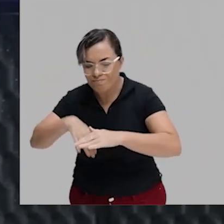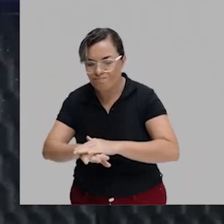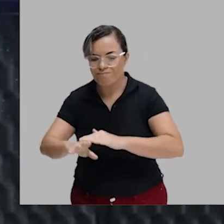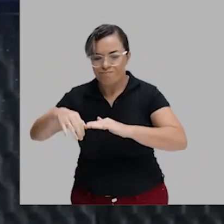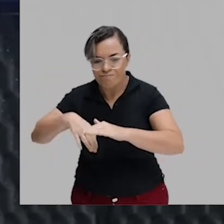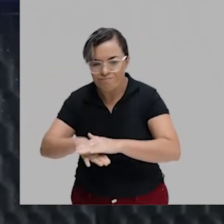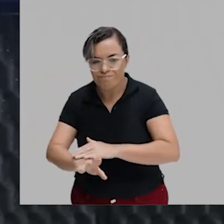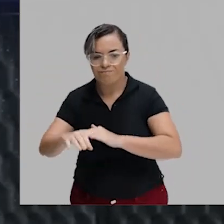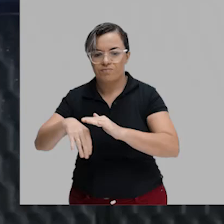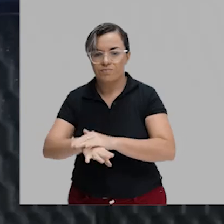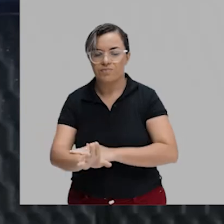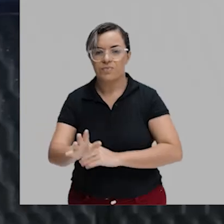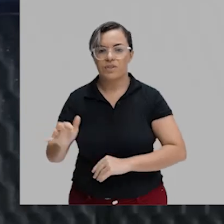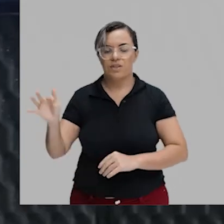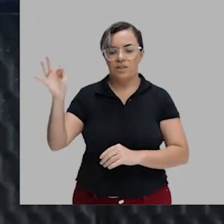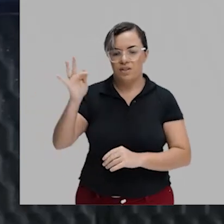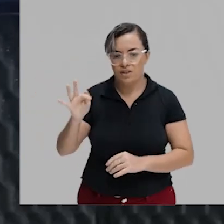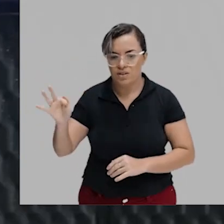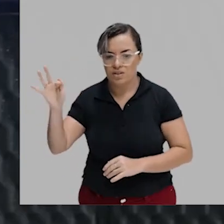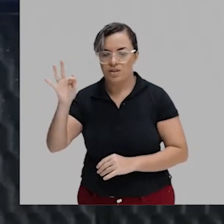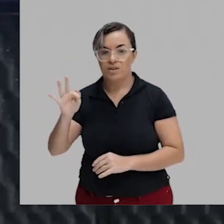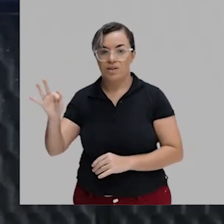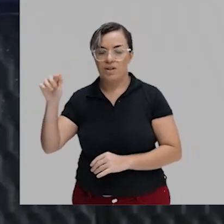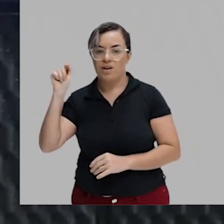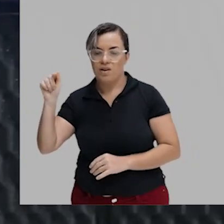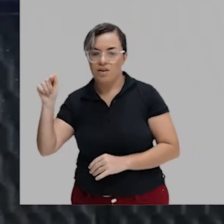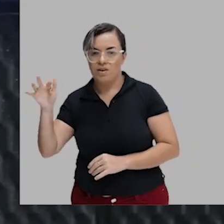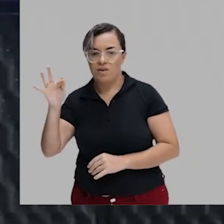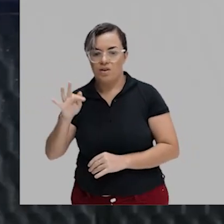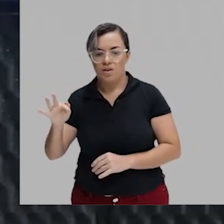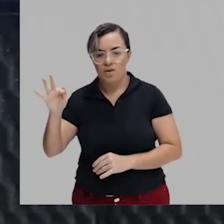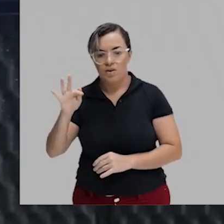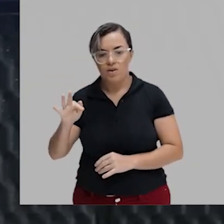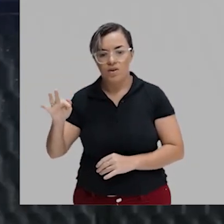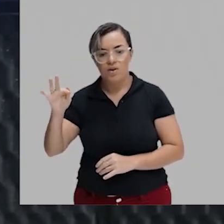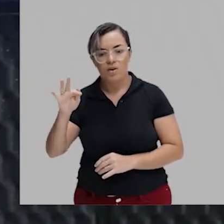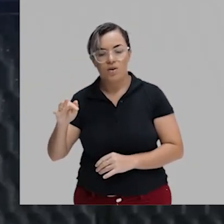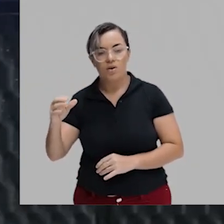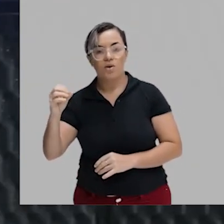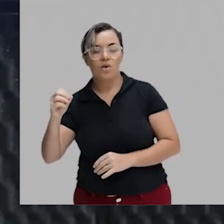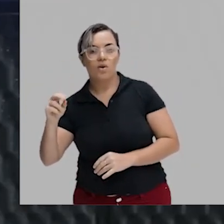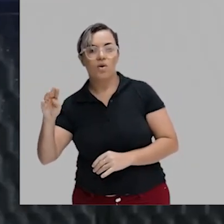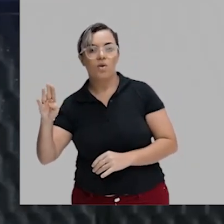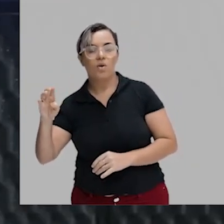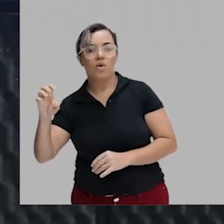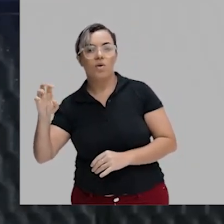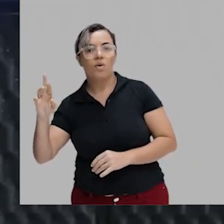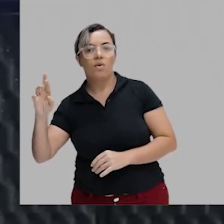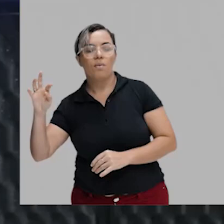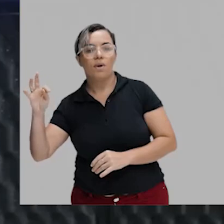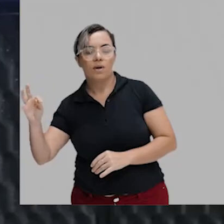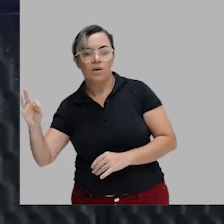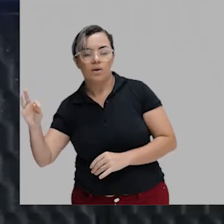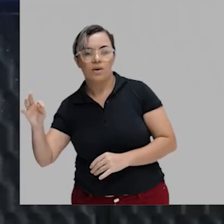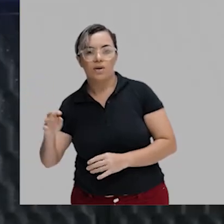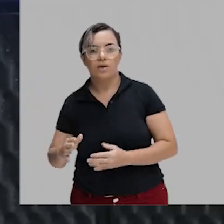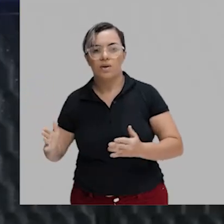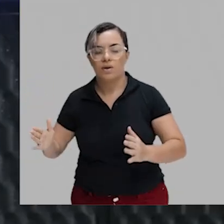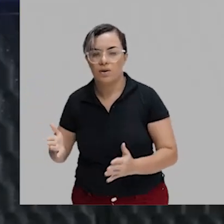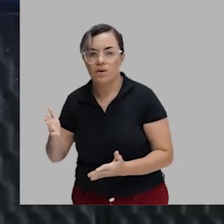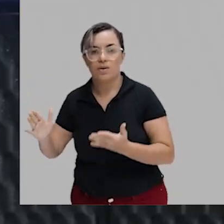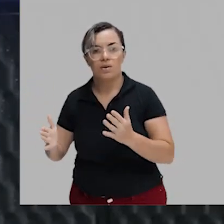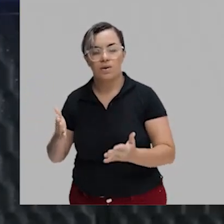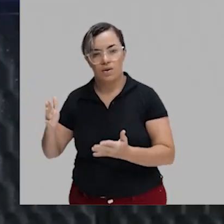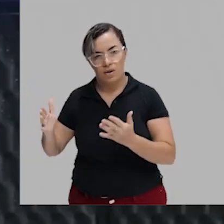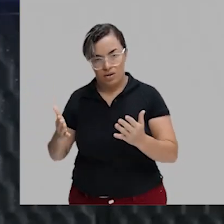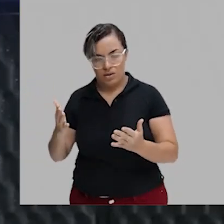o colbertismo, em homenagem ao primeiro-ministro Colbert, ou manufaturismo, estimulando a produção de manufaturas de artigo